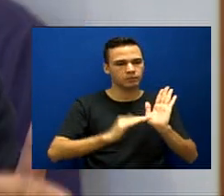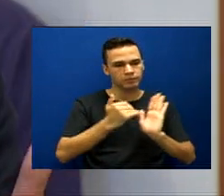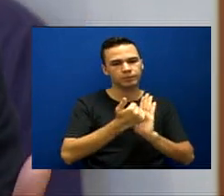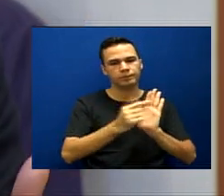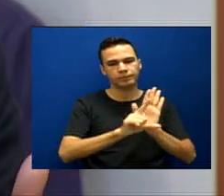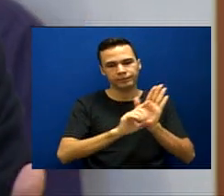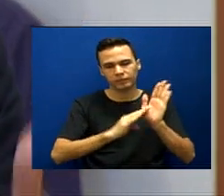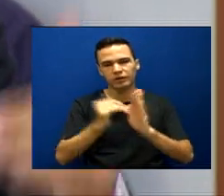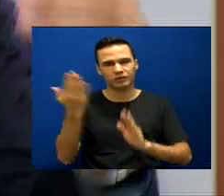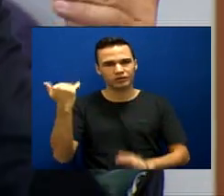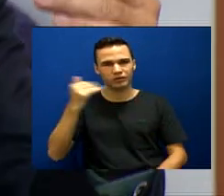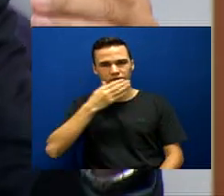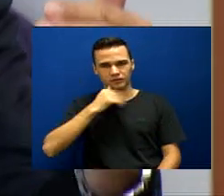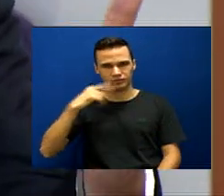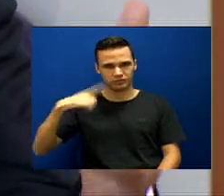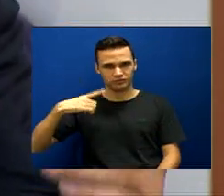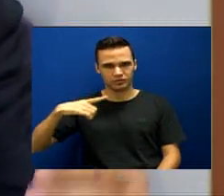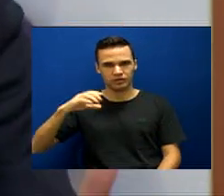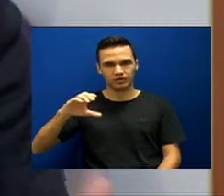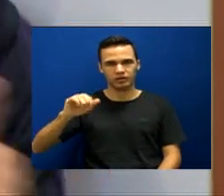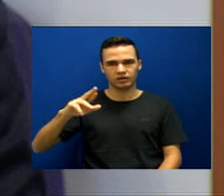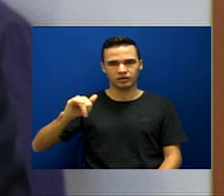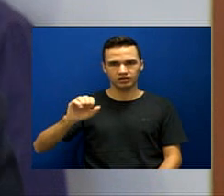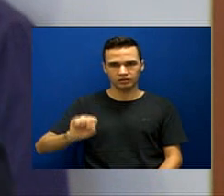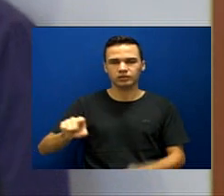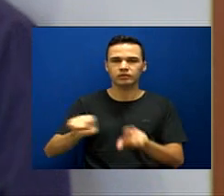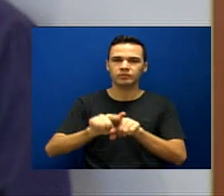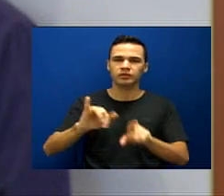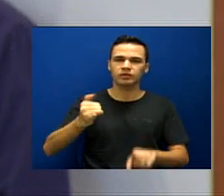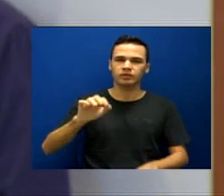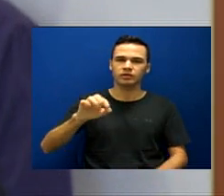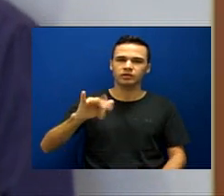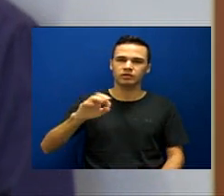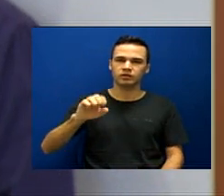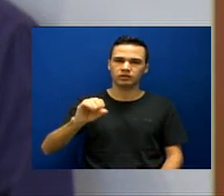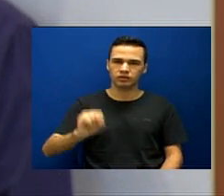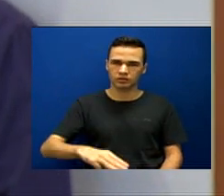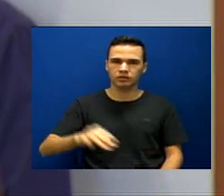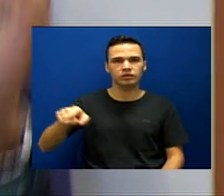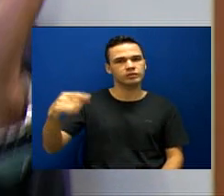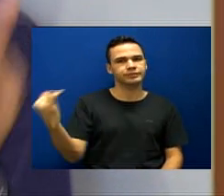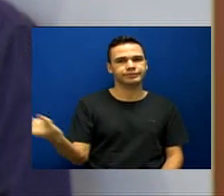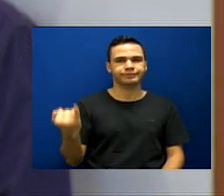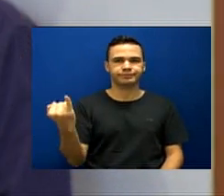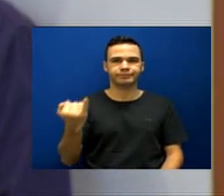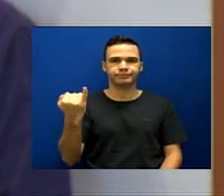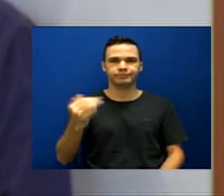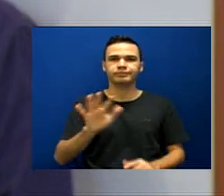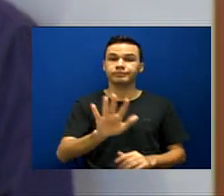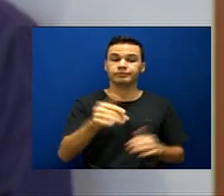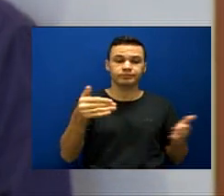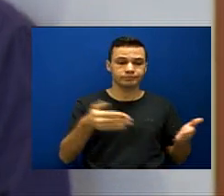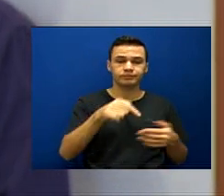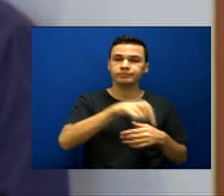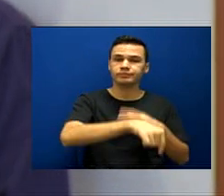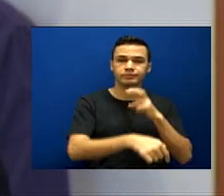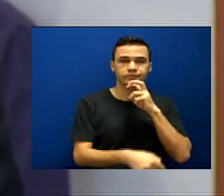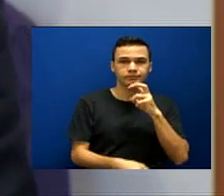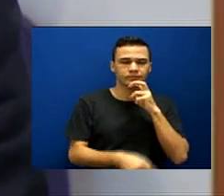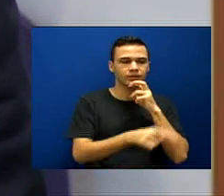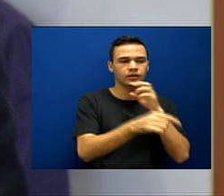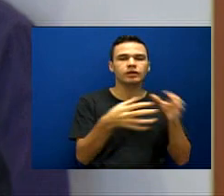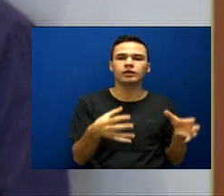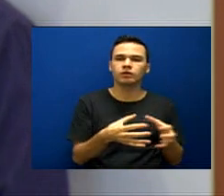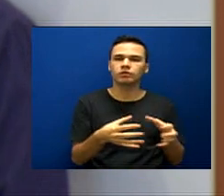o deputado Carlos César enviou, todas as emendas que o deputado Jefferson enviou, que foi muito importante. Agora, Sorocaba tem um grupo de